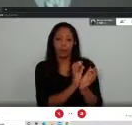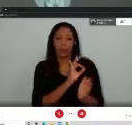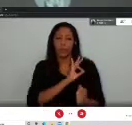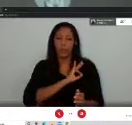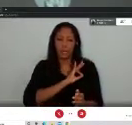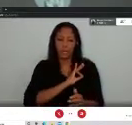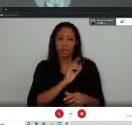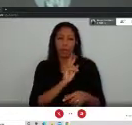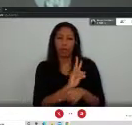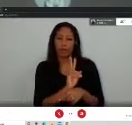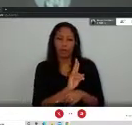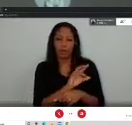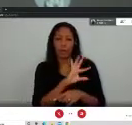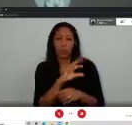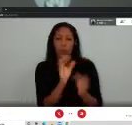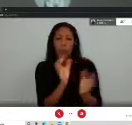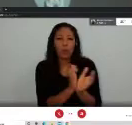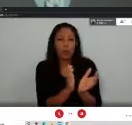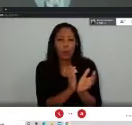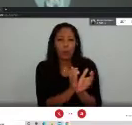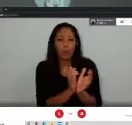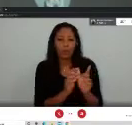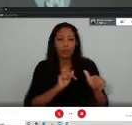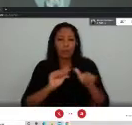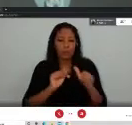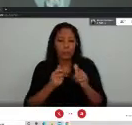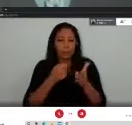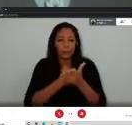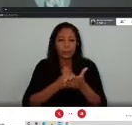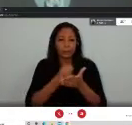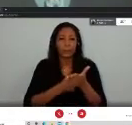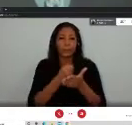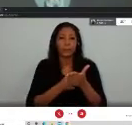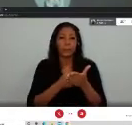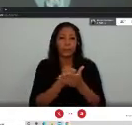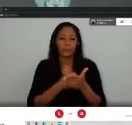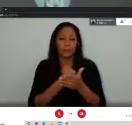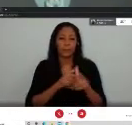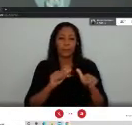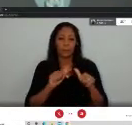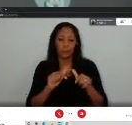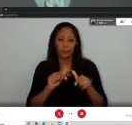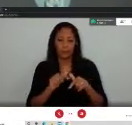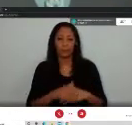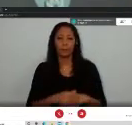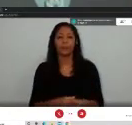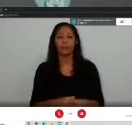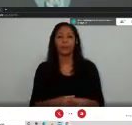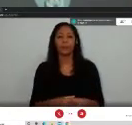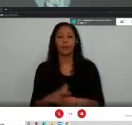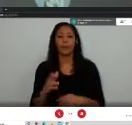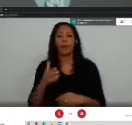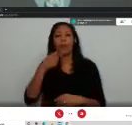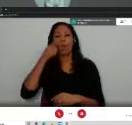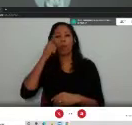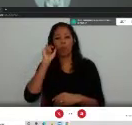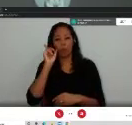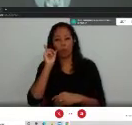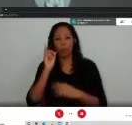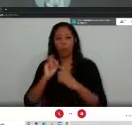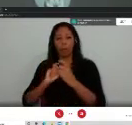equipe que está na linha de frente em combate ao Covid-19. Na reunião que tivemos ontem, até o final